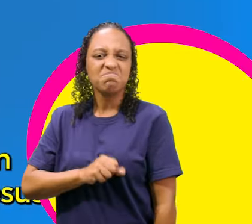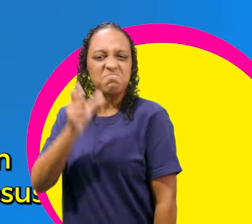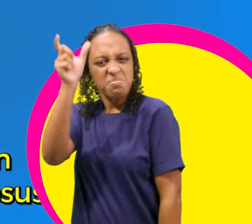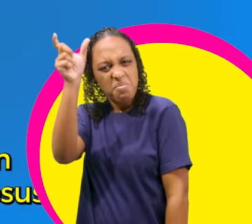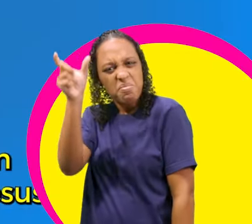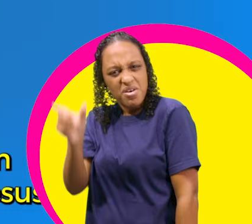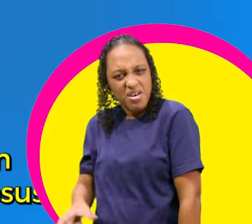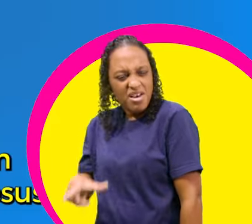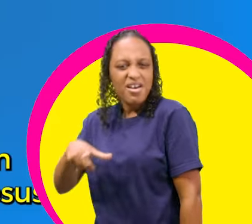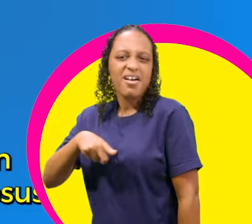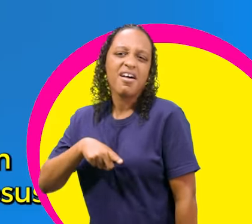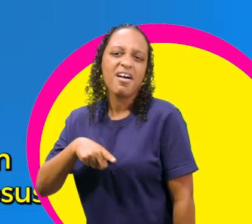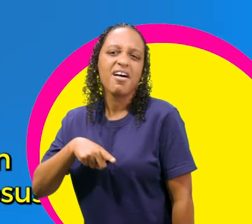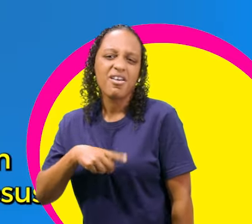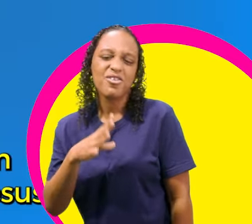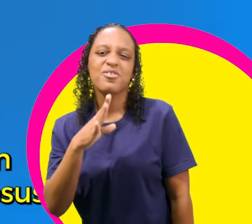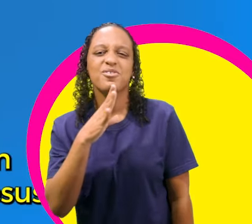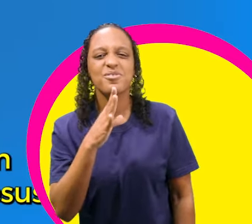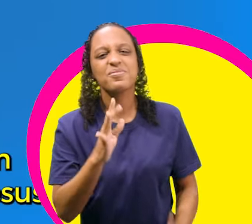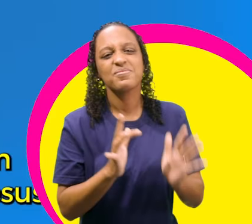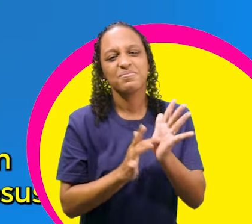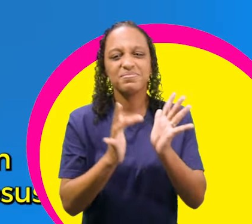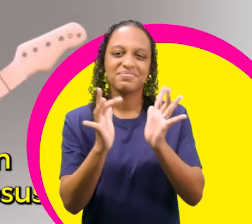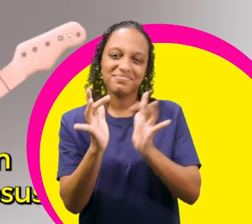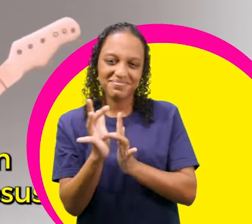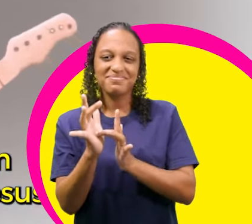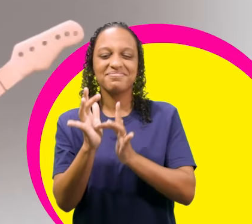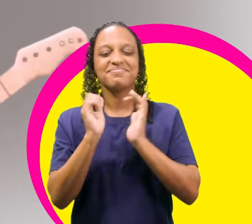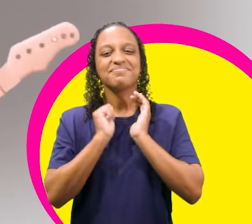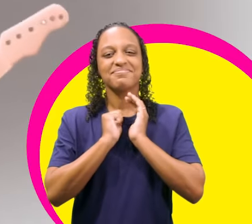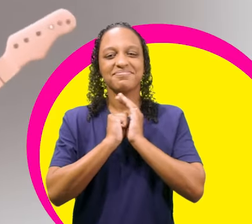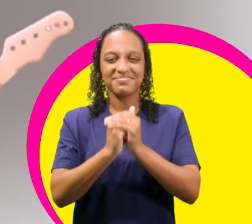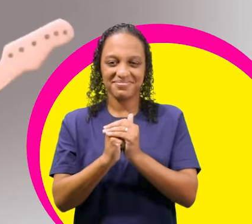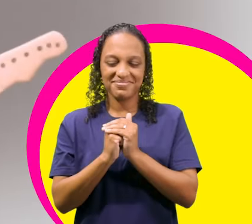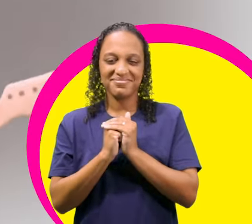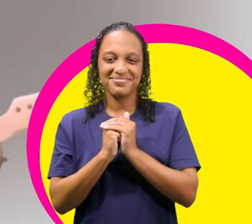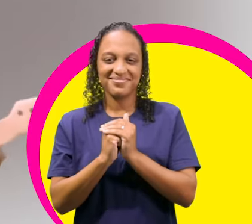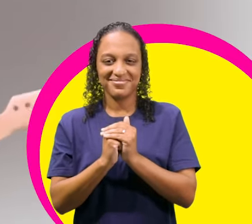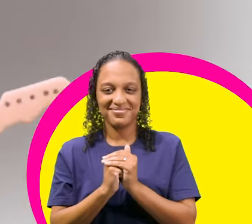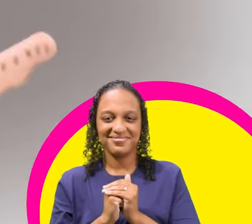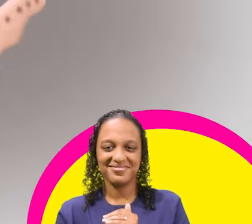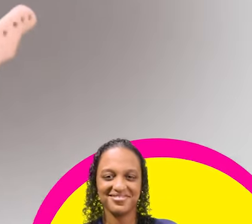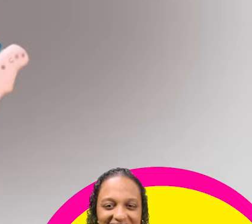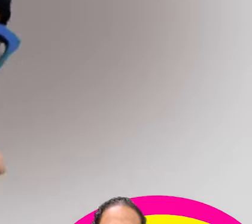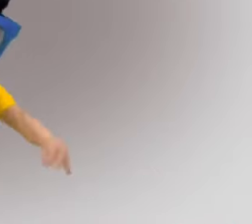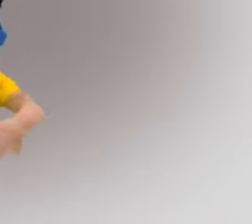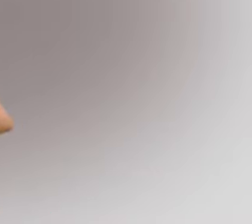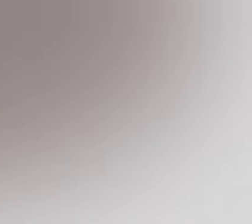amor que só tem quem já conhece a Jesus.